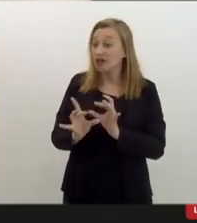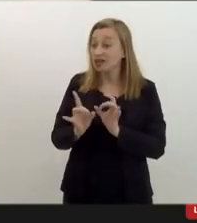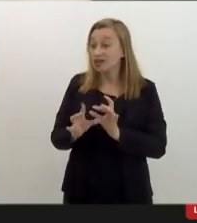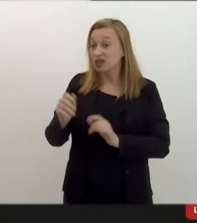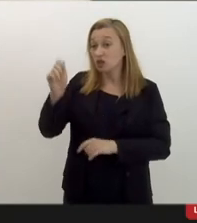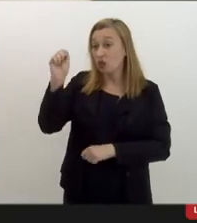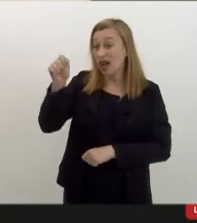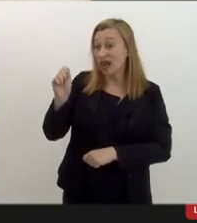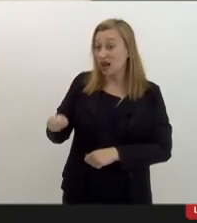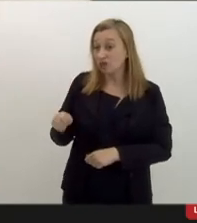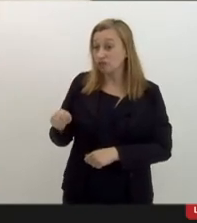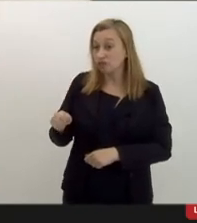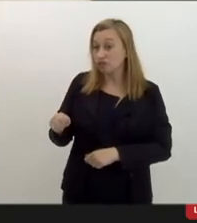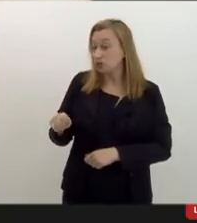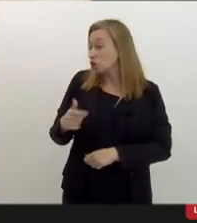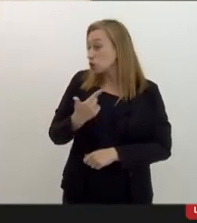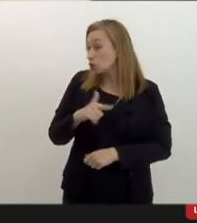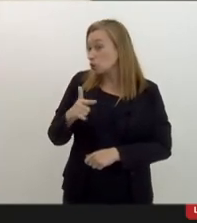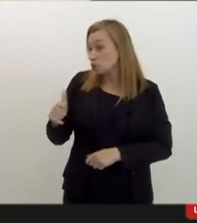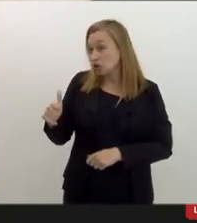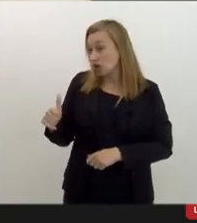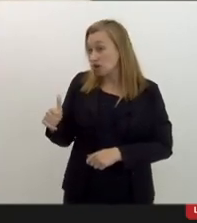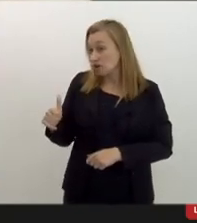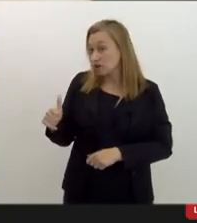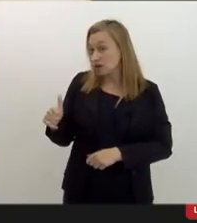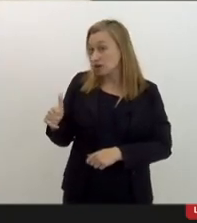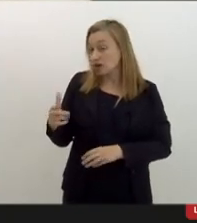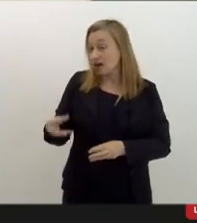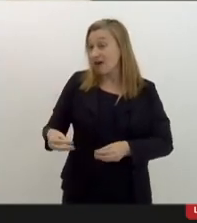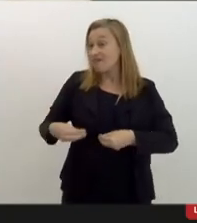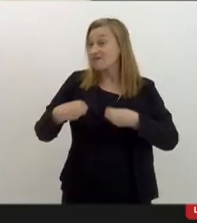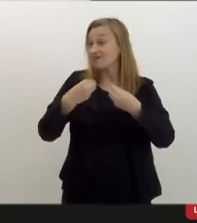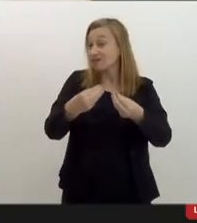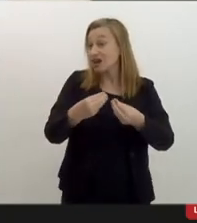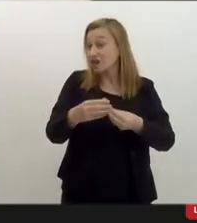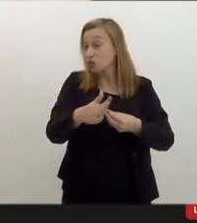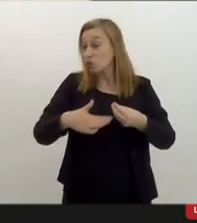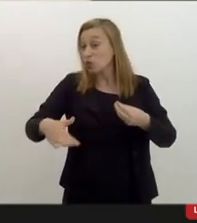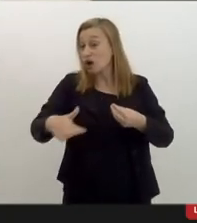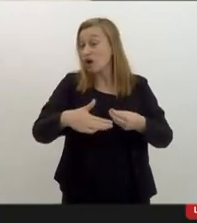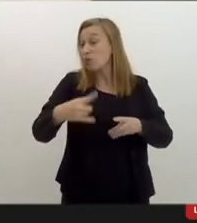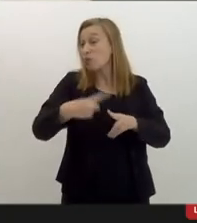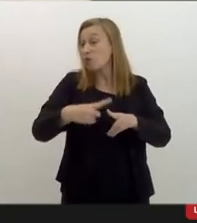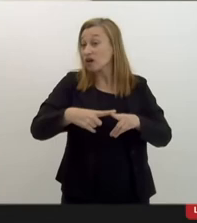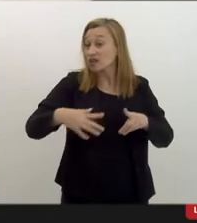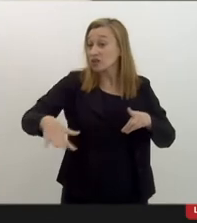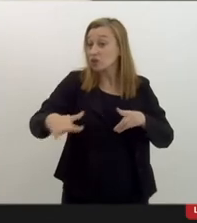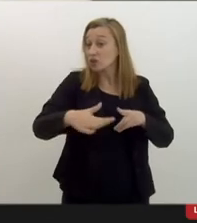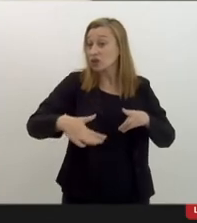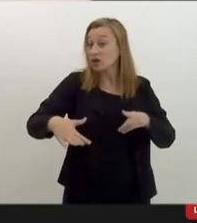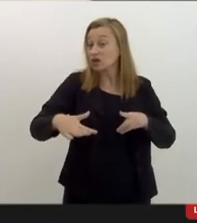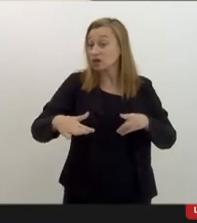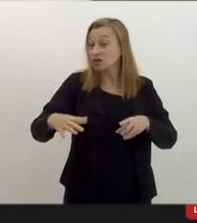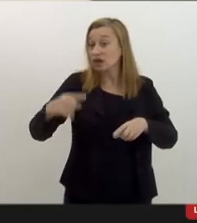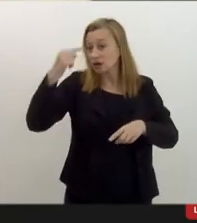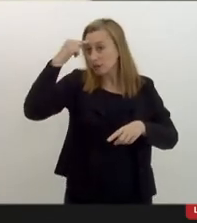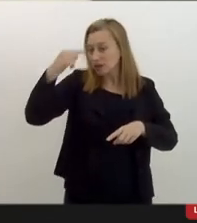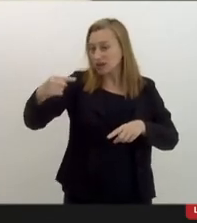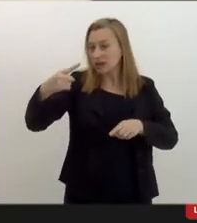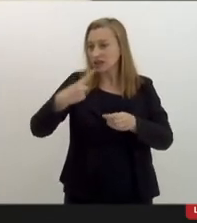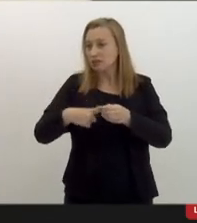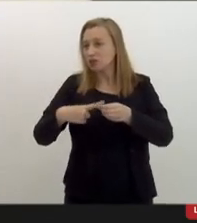e não é entrega da área porque essa área está comandada